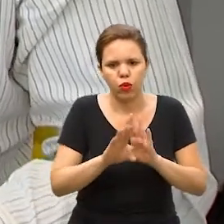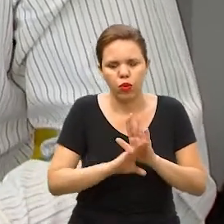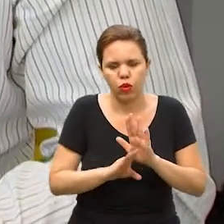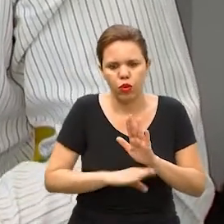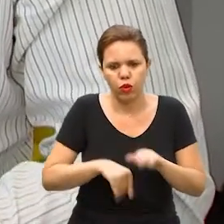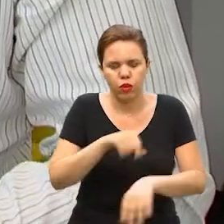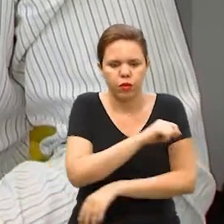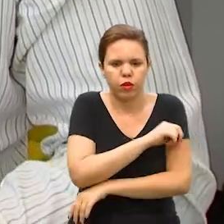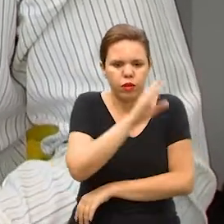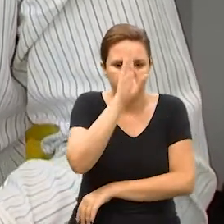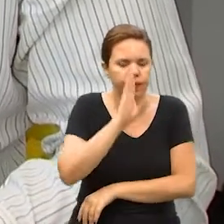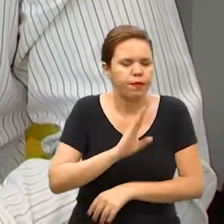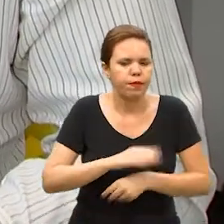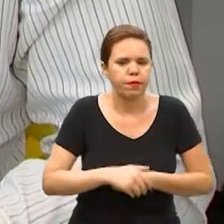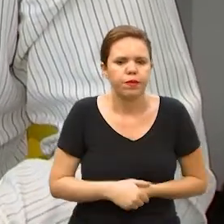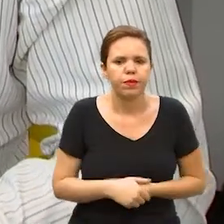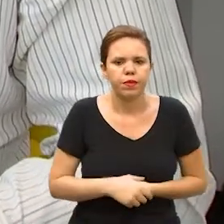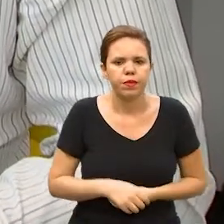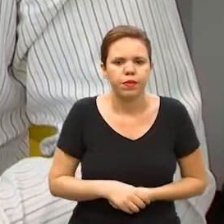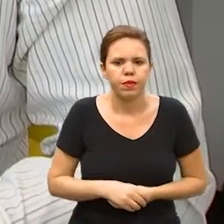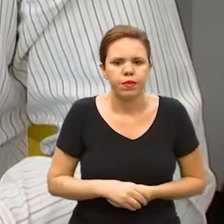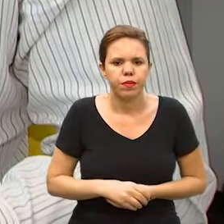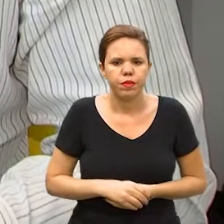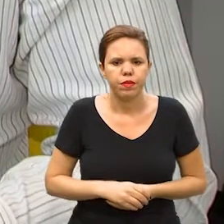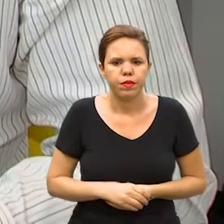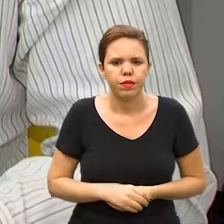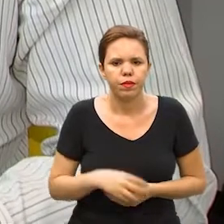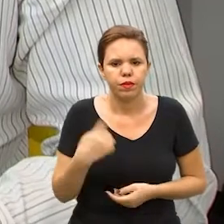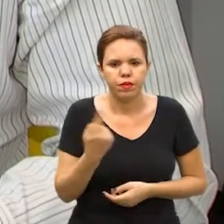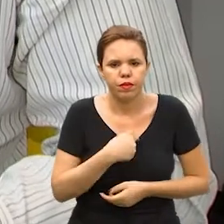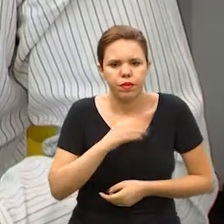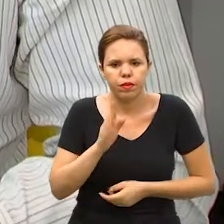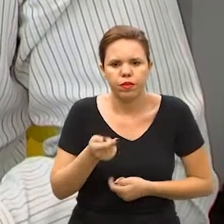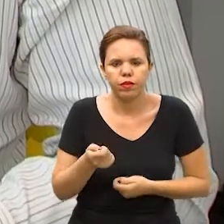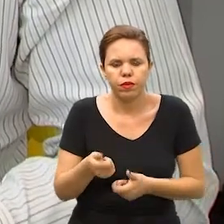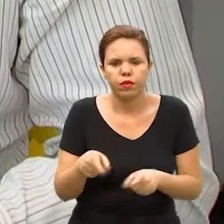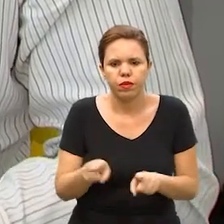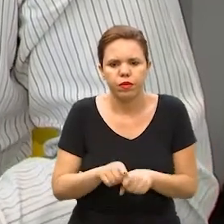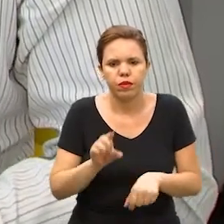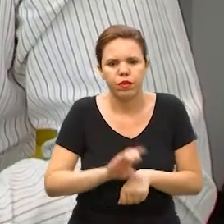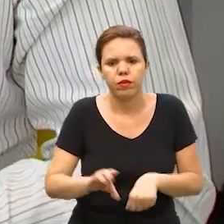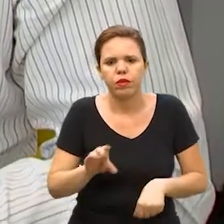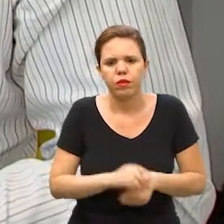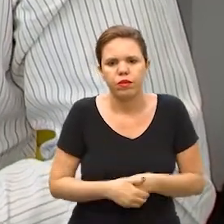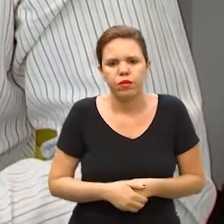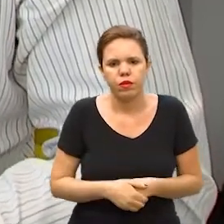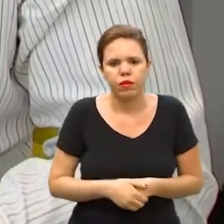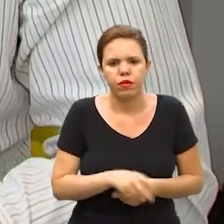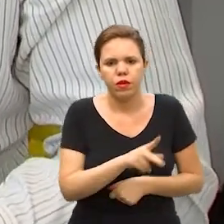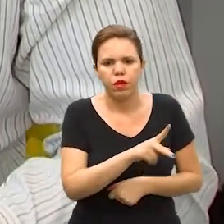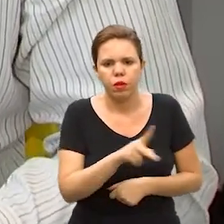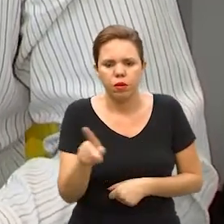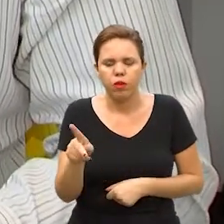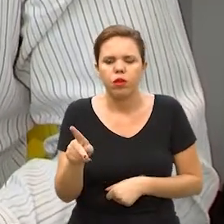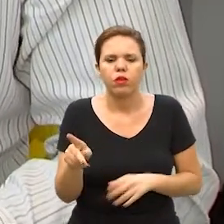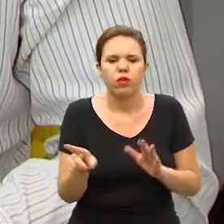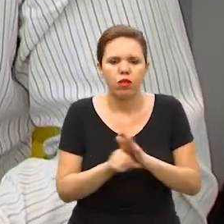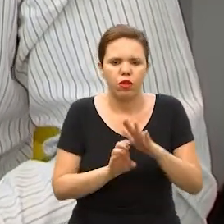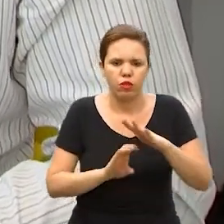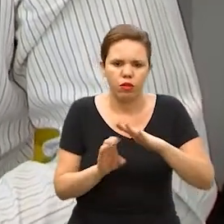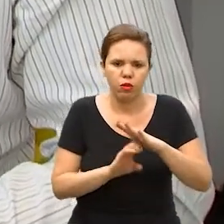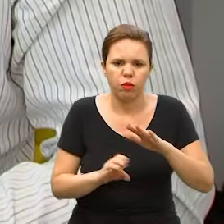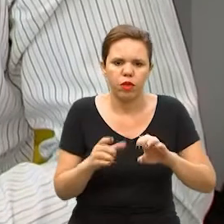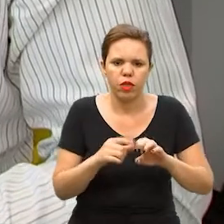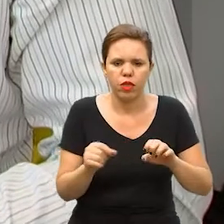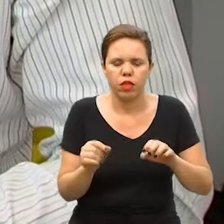para os alunos gratuitamente e a gente já ofereceu cursos para presidentes de empresas juniores, como